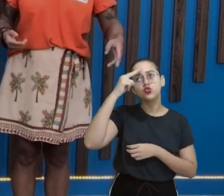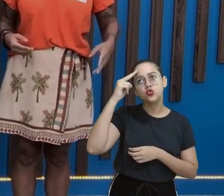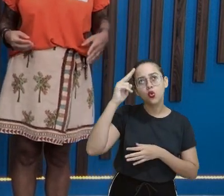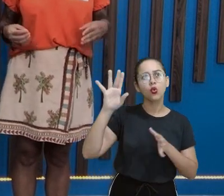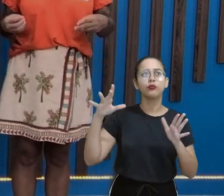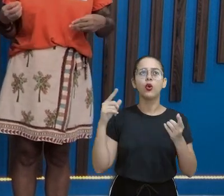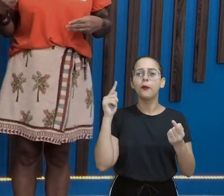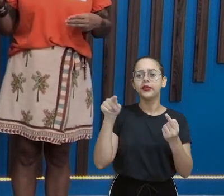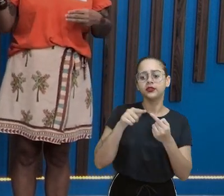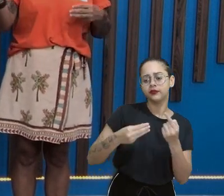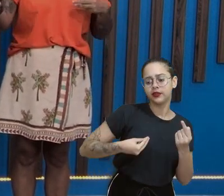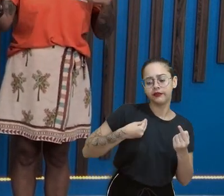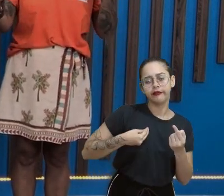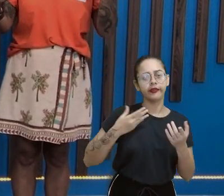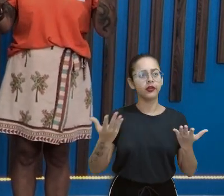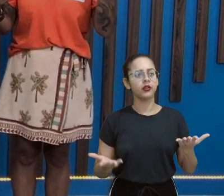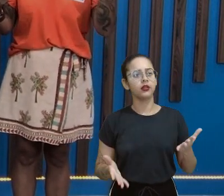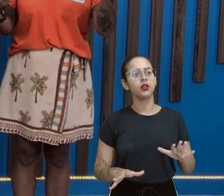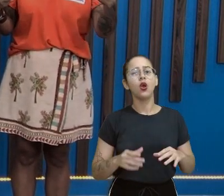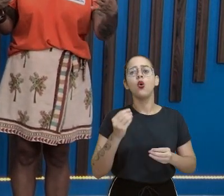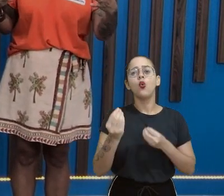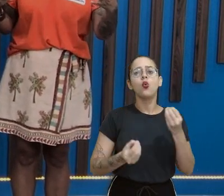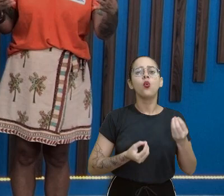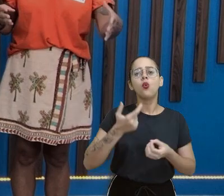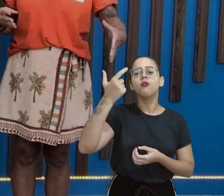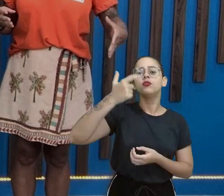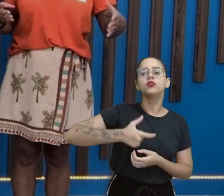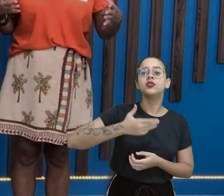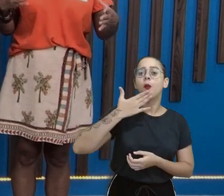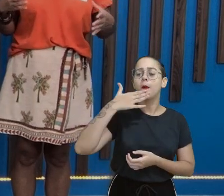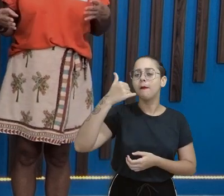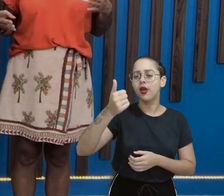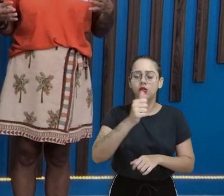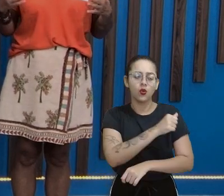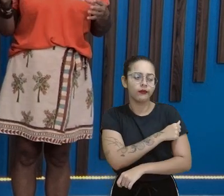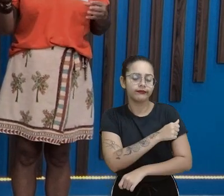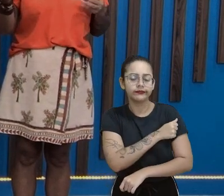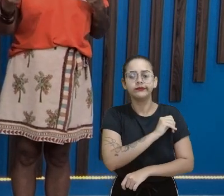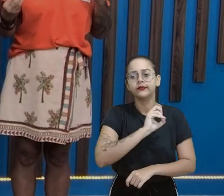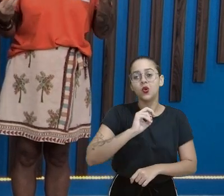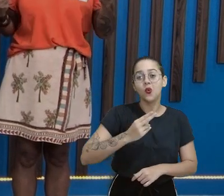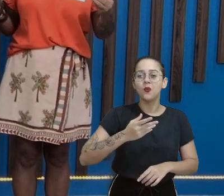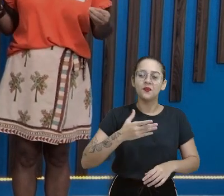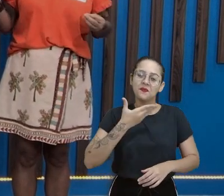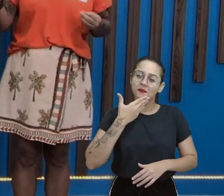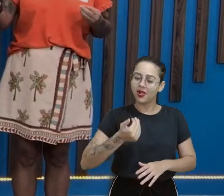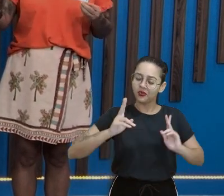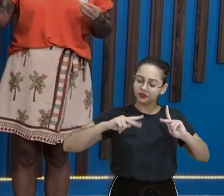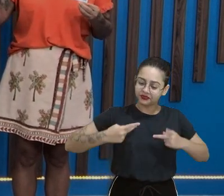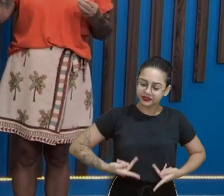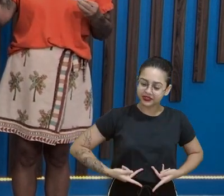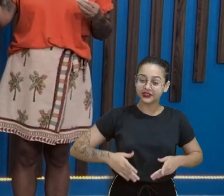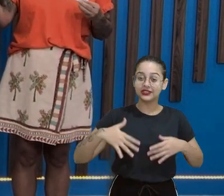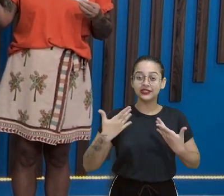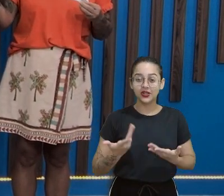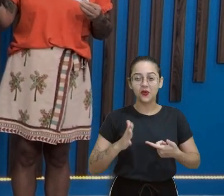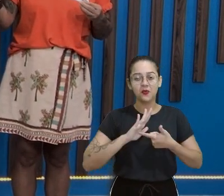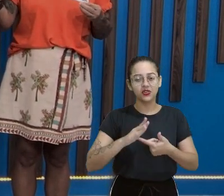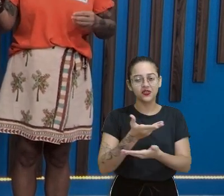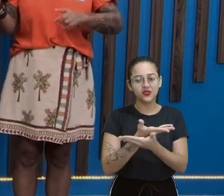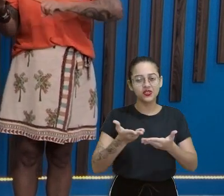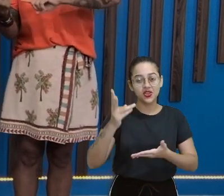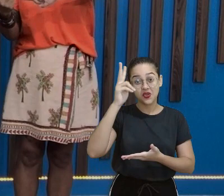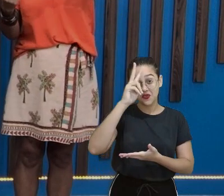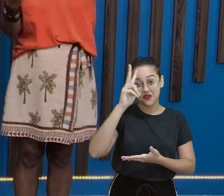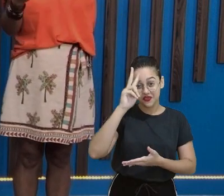vida, de como ser o melhor estudante, o melhor ser humano. E aí, para a gente continuar se recordando, a gente trouxe um vídeo, não foi? Ao